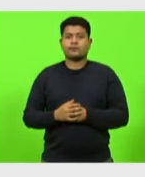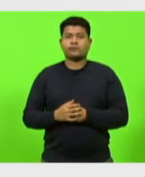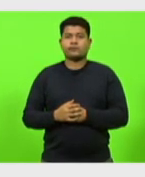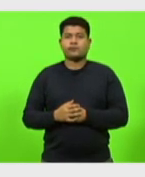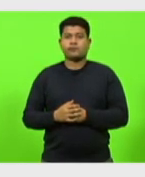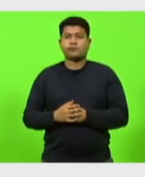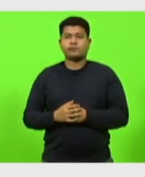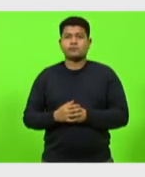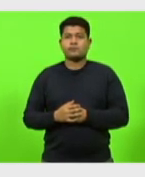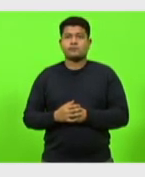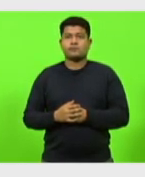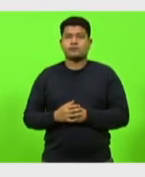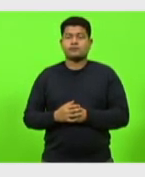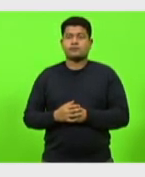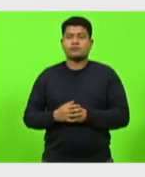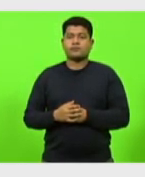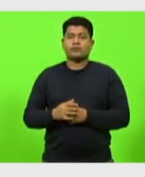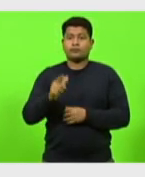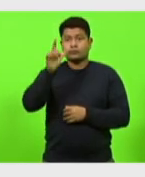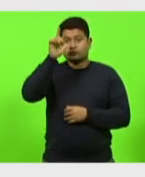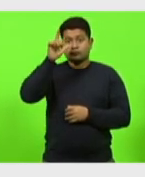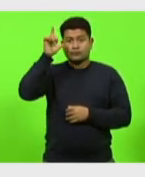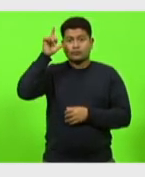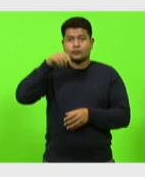Como vota o deputado Lércio Schuster?